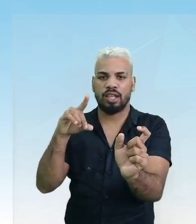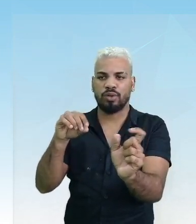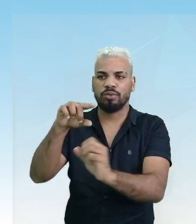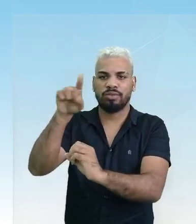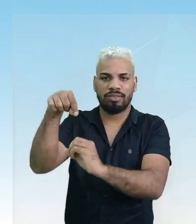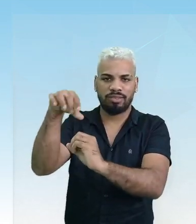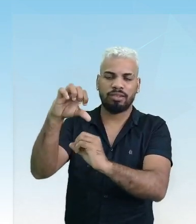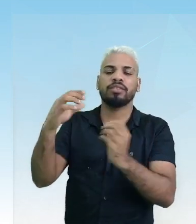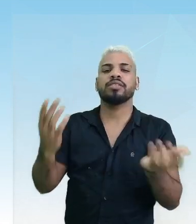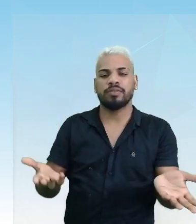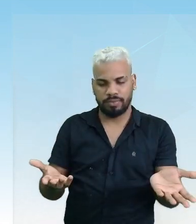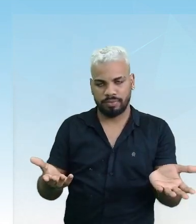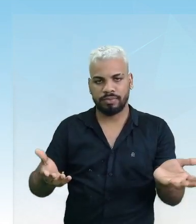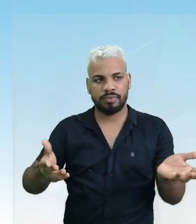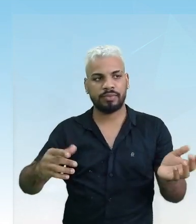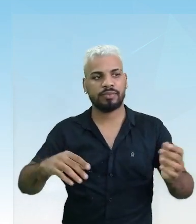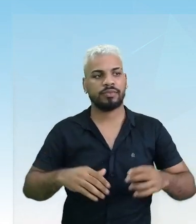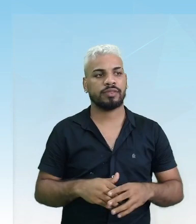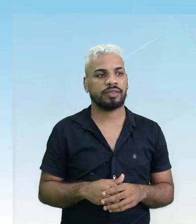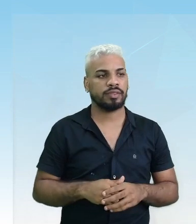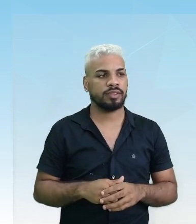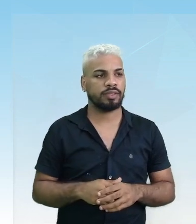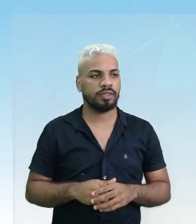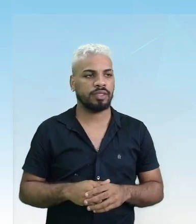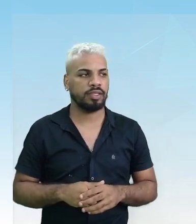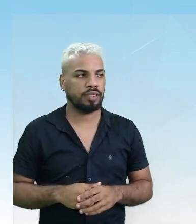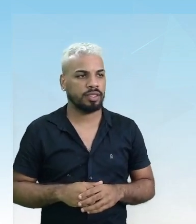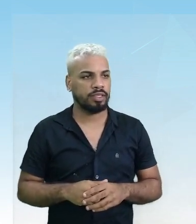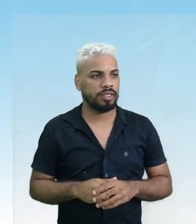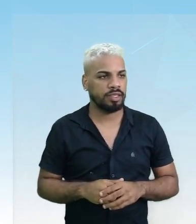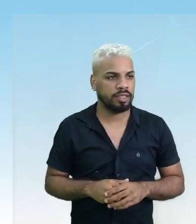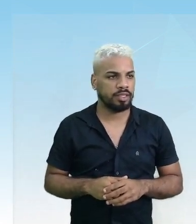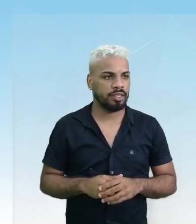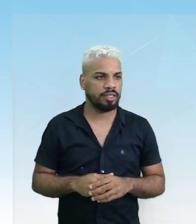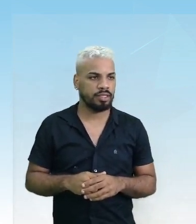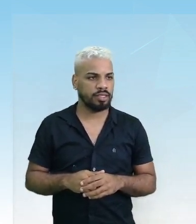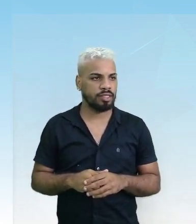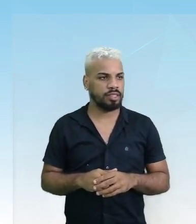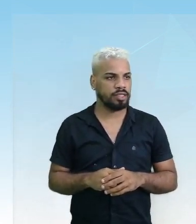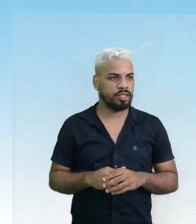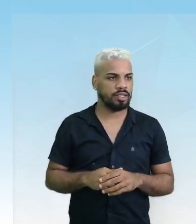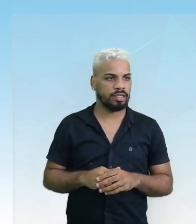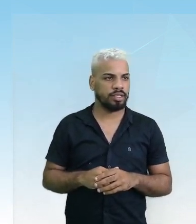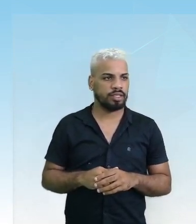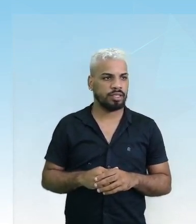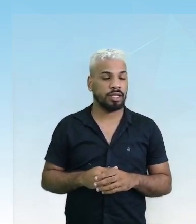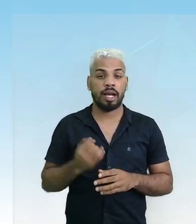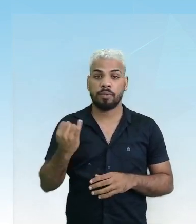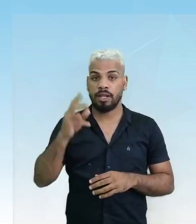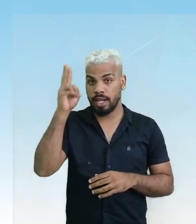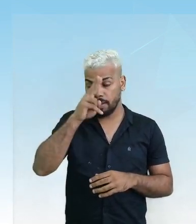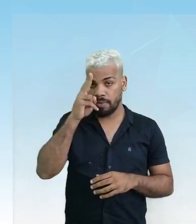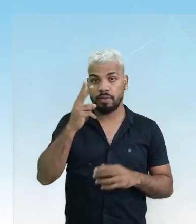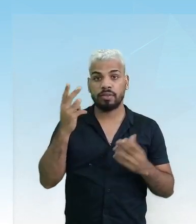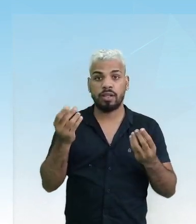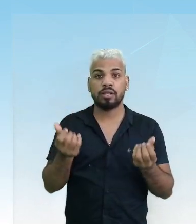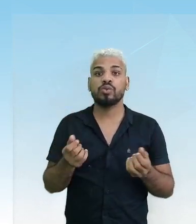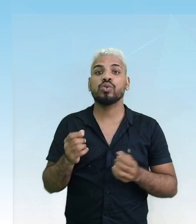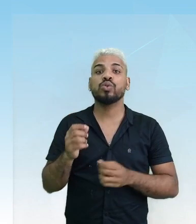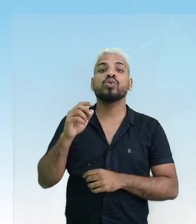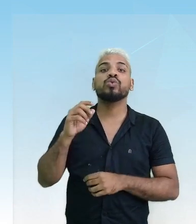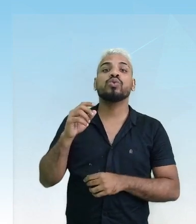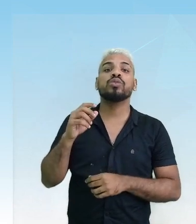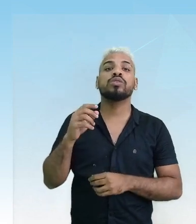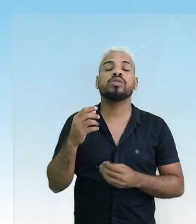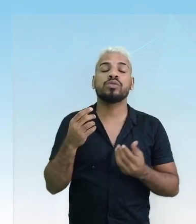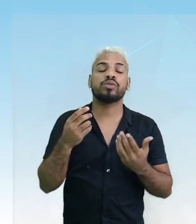e a oração sem sujeito. Antes de mais nada, é importante lembrar que não é só saber classificar o sujeito,